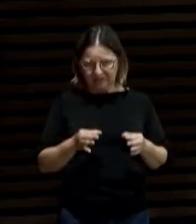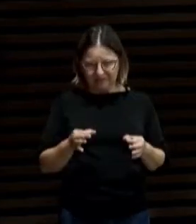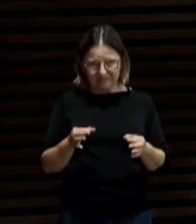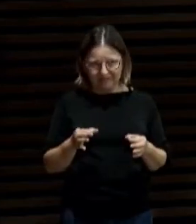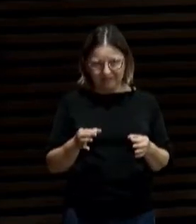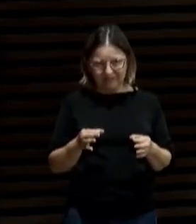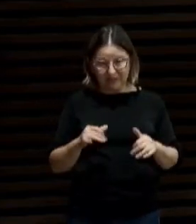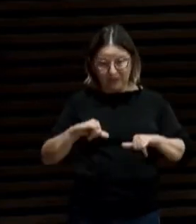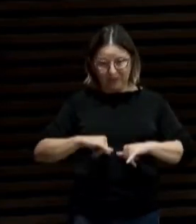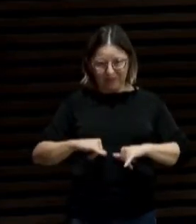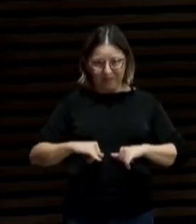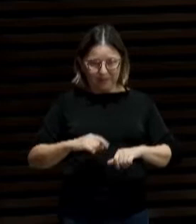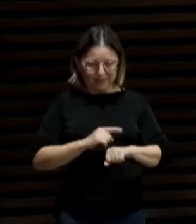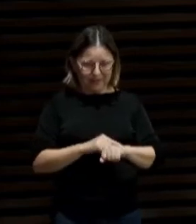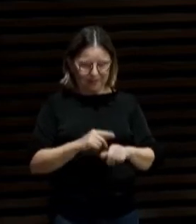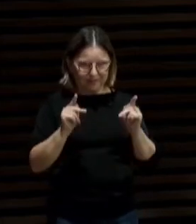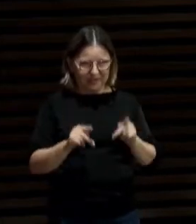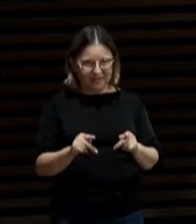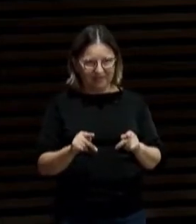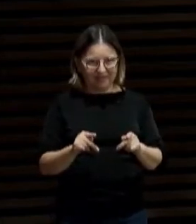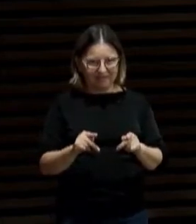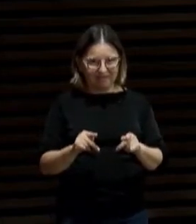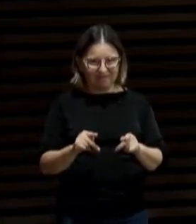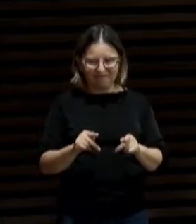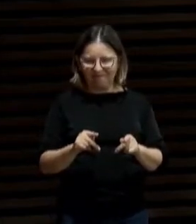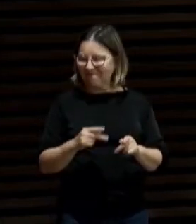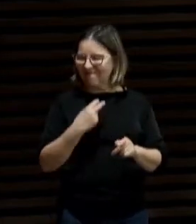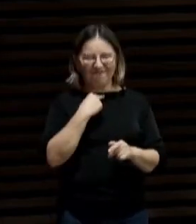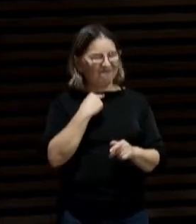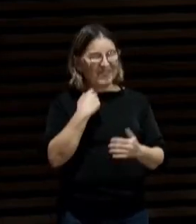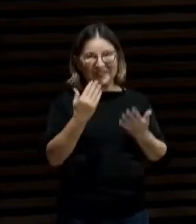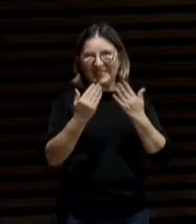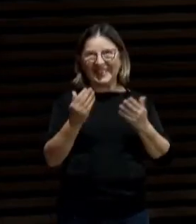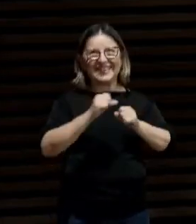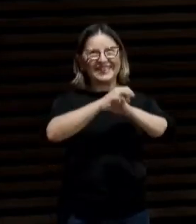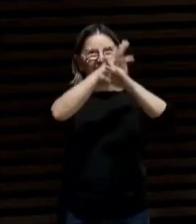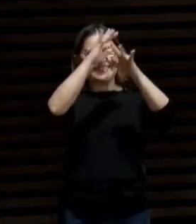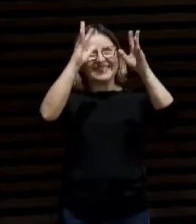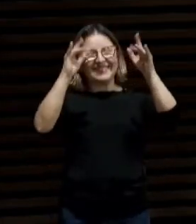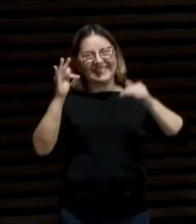que os sofrimentos do tempo presente não podem ser comparados com a glória do porvir.